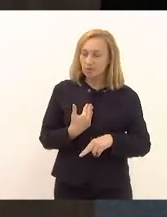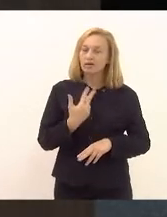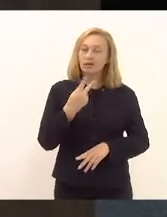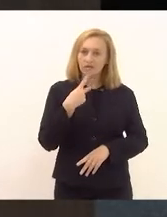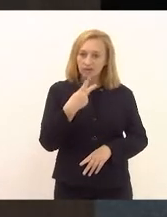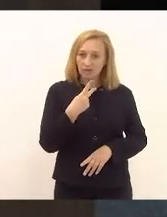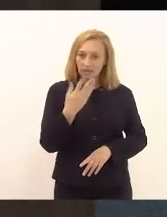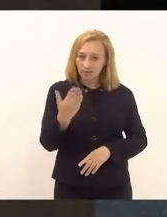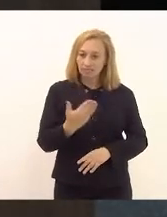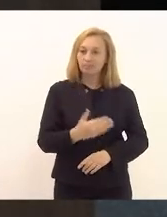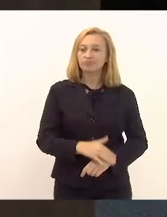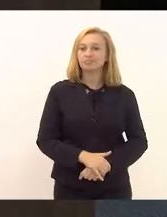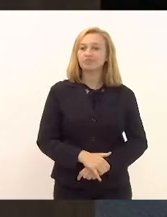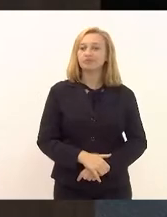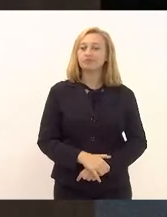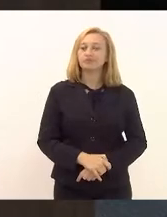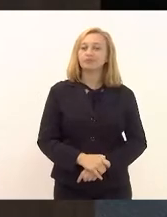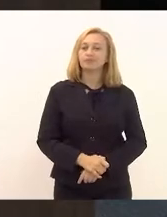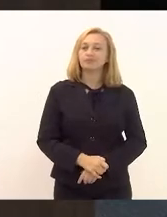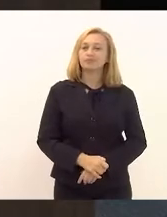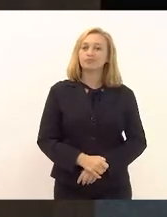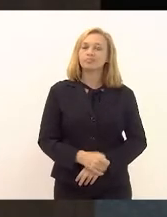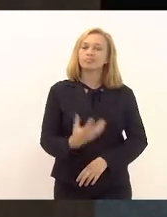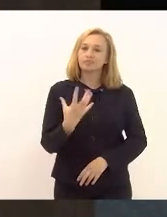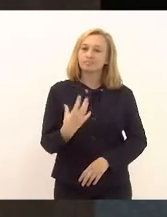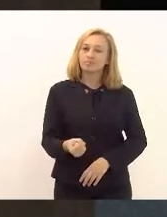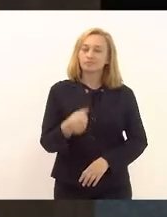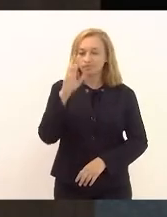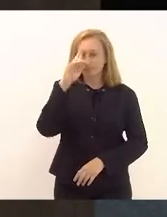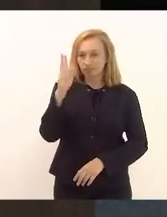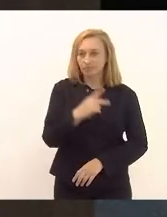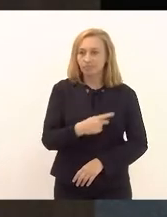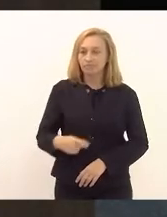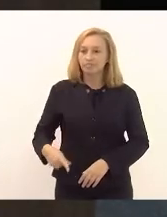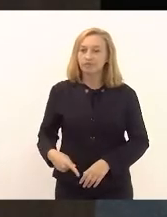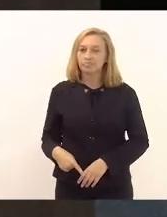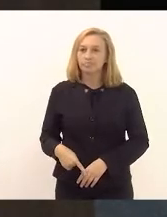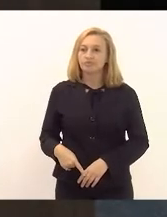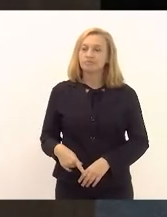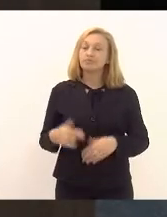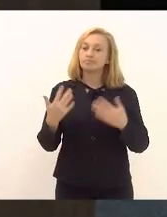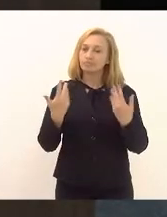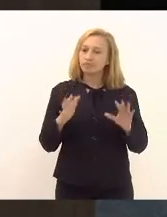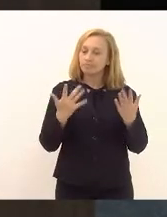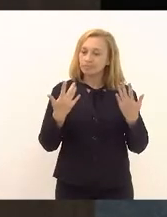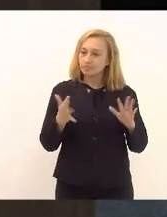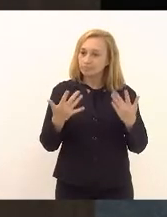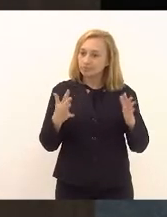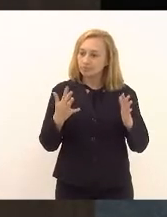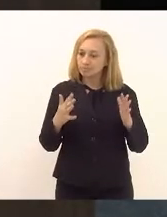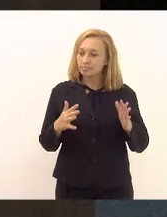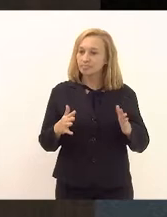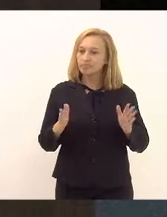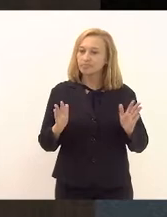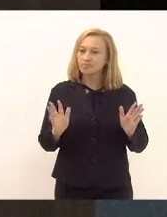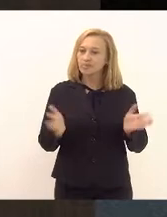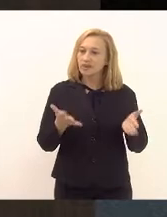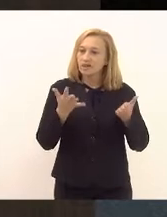solicitou que desse parecer. Parecer favorável, senhor presidente, elogiando a iniciativa